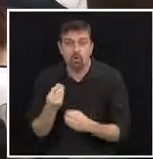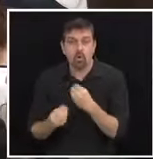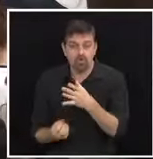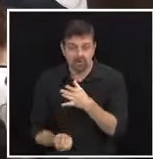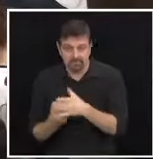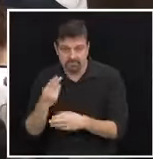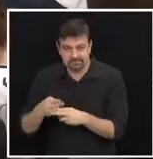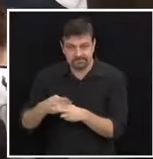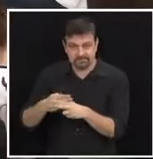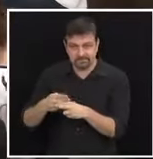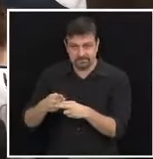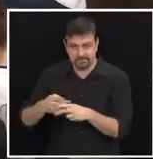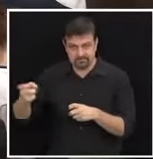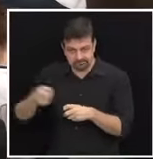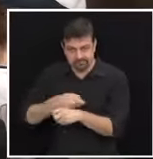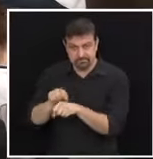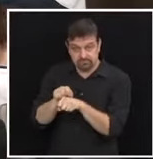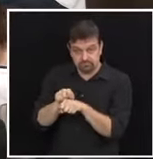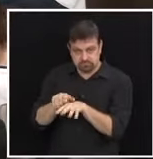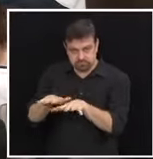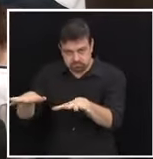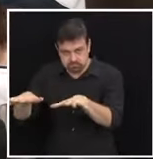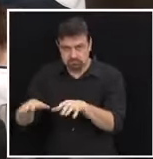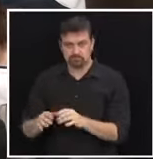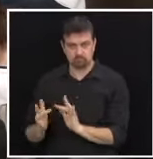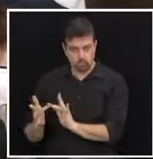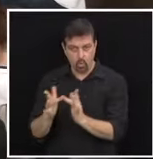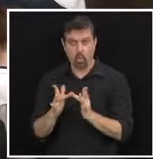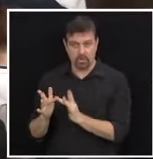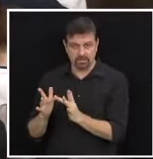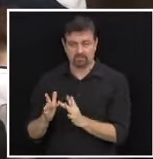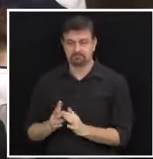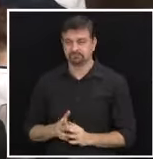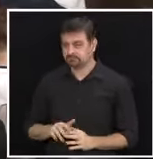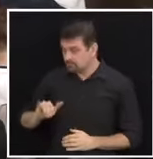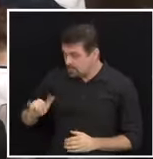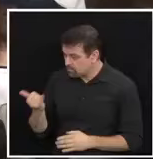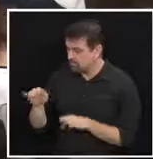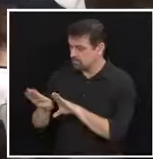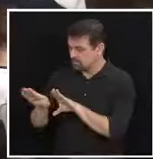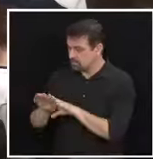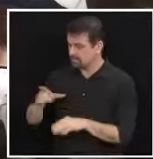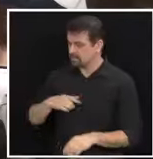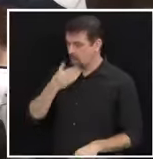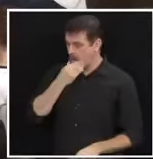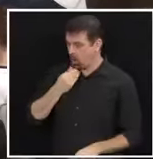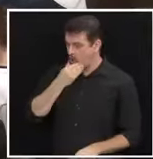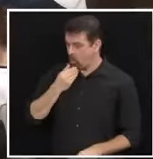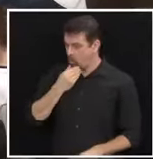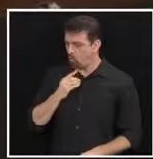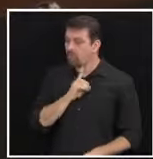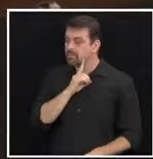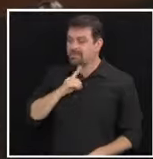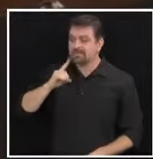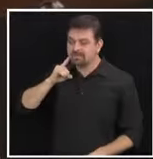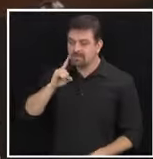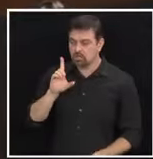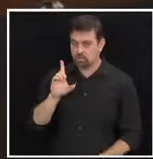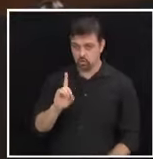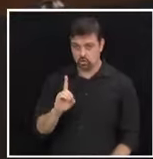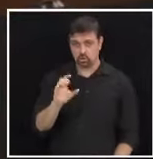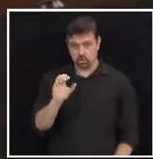sexual. E doutor, aproveitando também, a gente está aqui com o Donizete, né, que foi apresentado aqui pelo Michel.